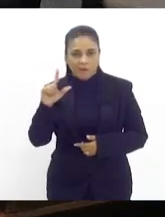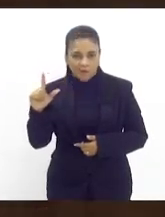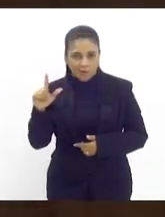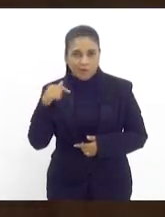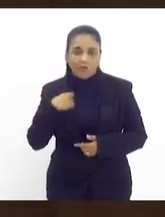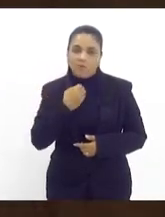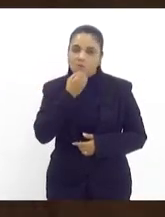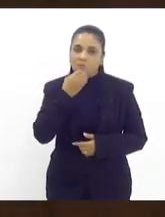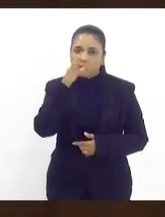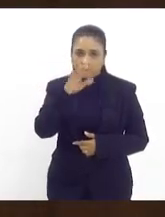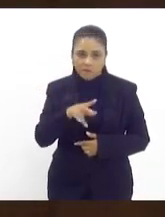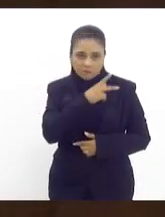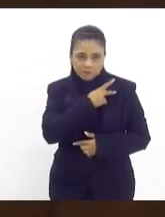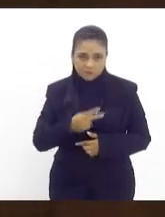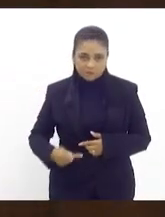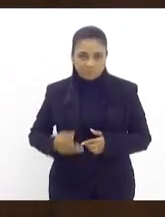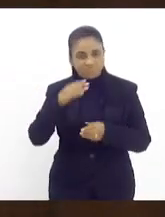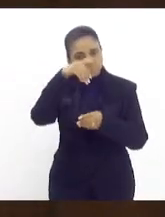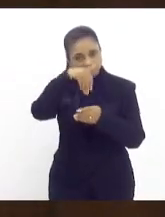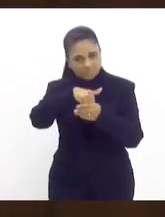Boa tarde, senhor presidente. Voto favorável.